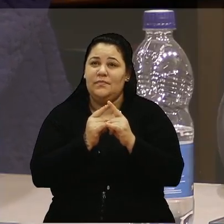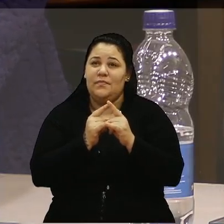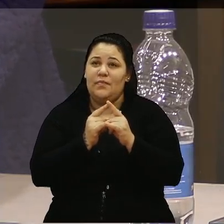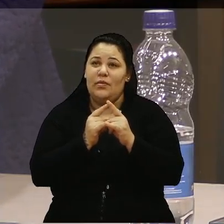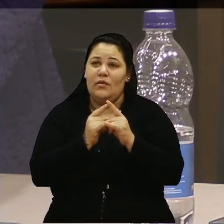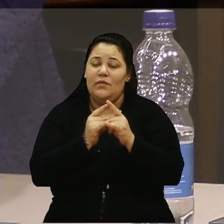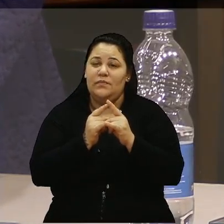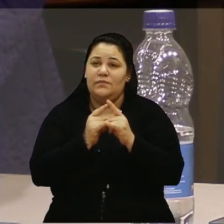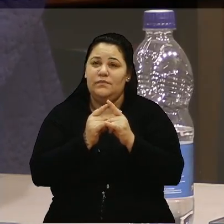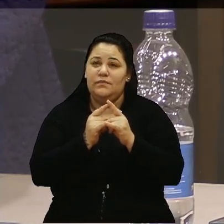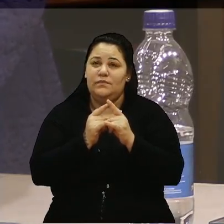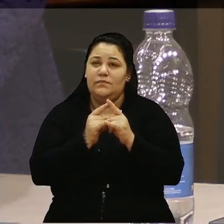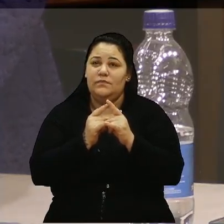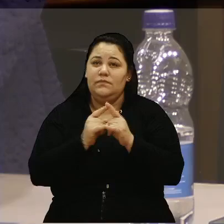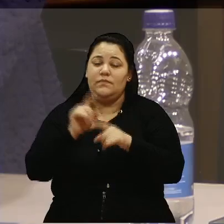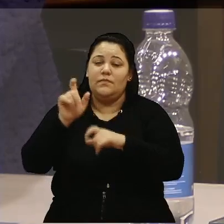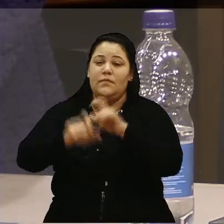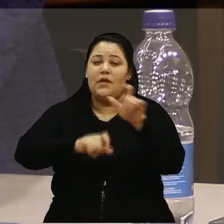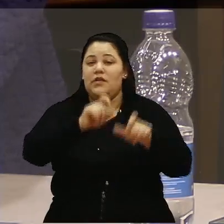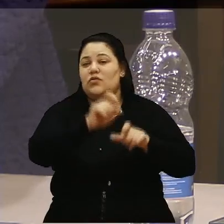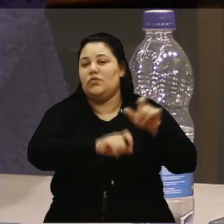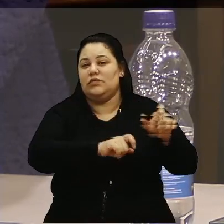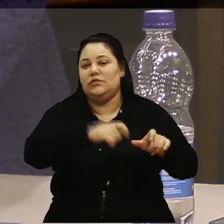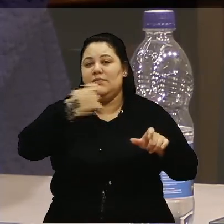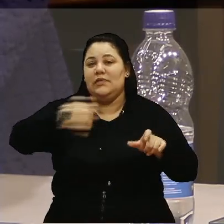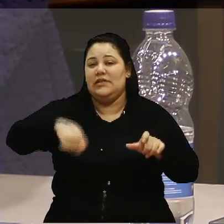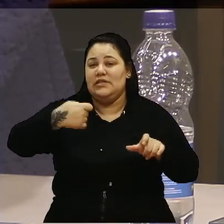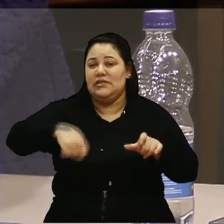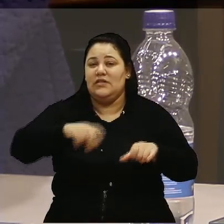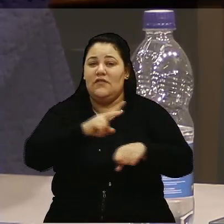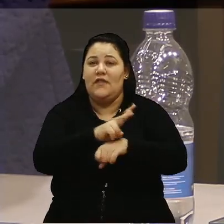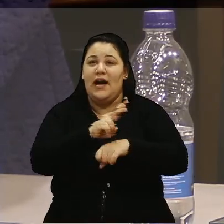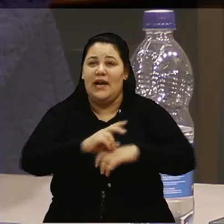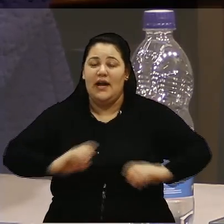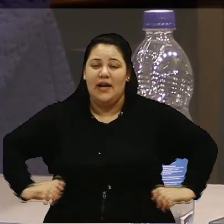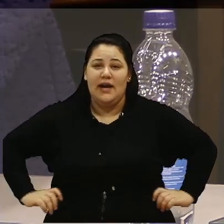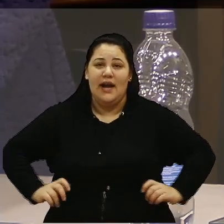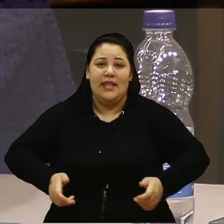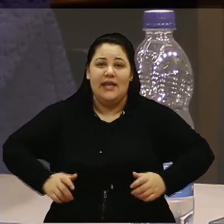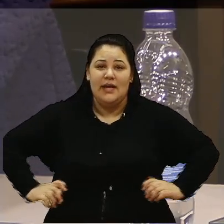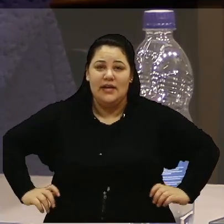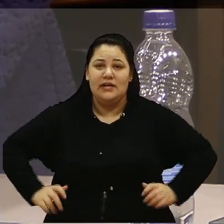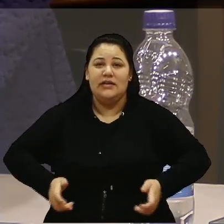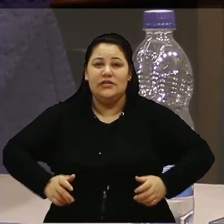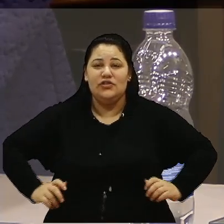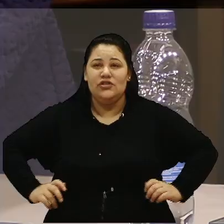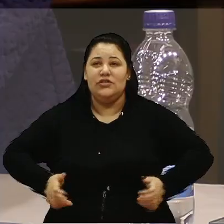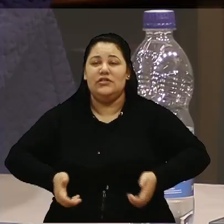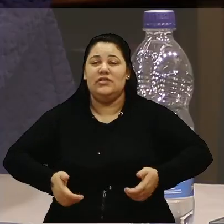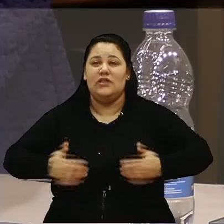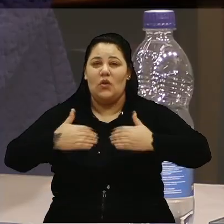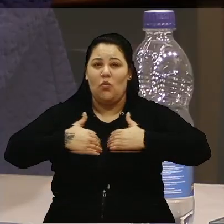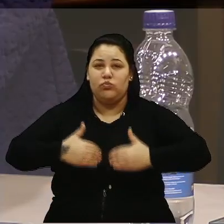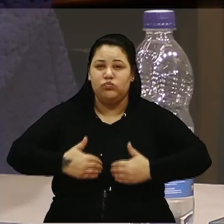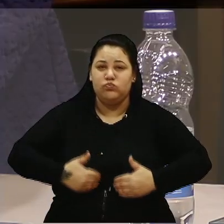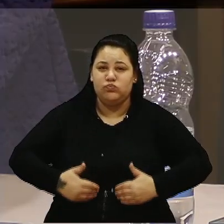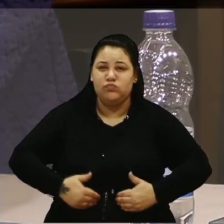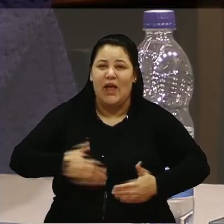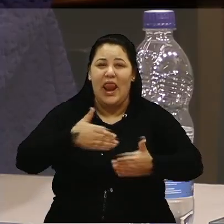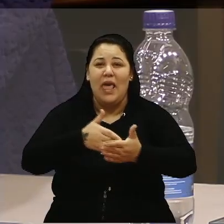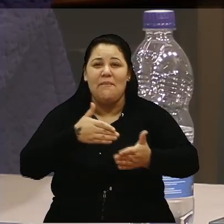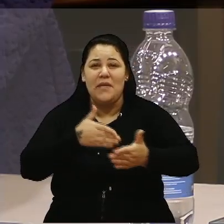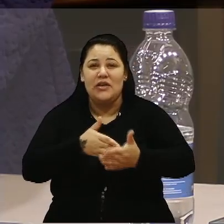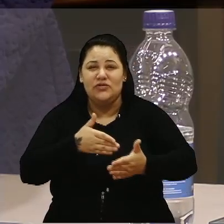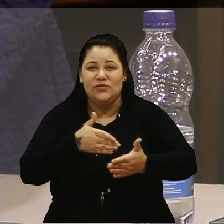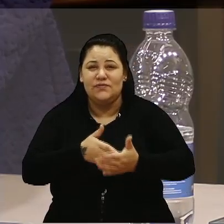acabam precisando mais de uma vaga de estacionamento, pessoas cadeirantes, pessoas com mobilidade reduzida, e que muitas